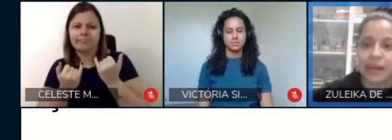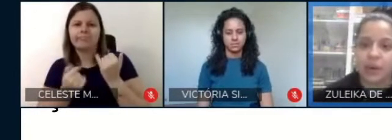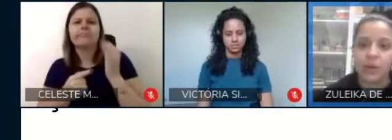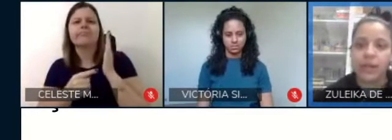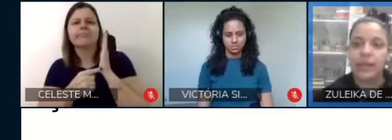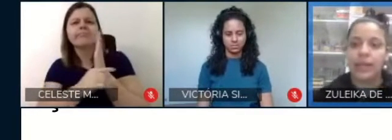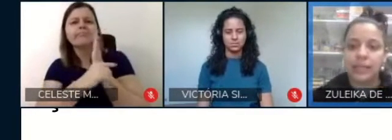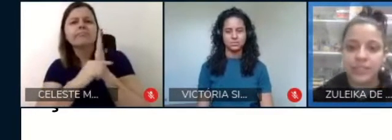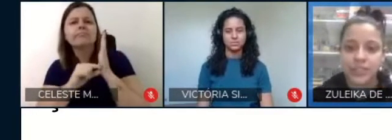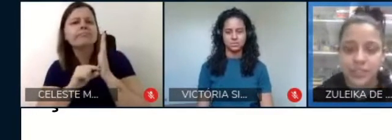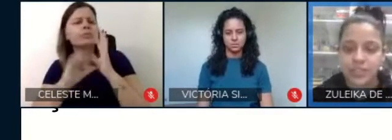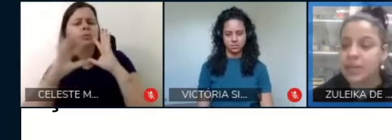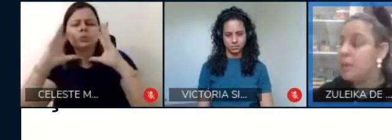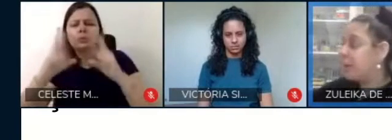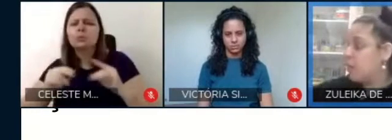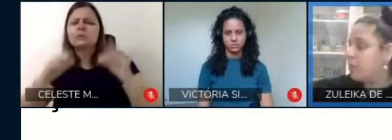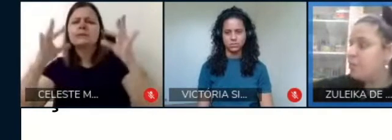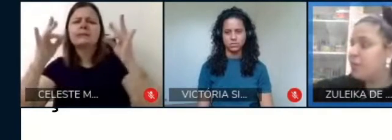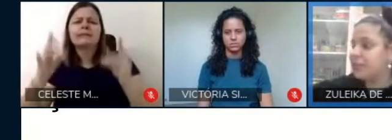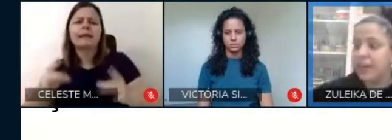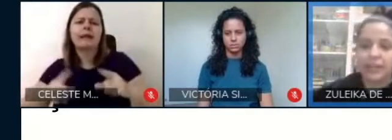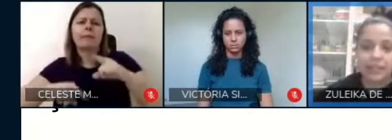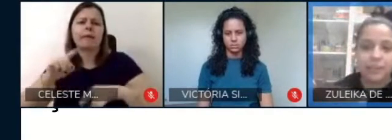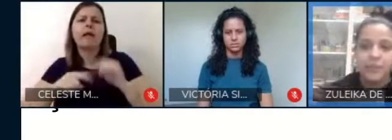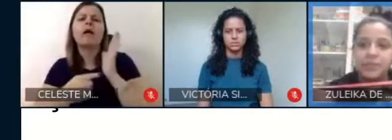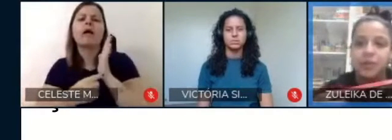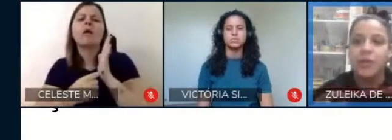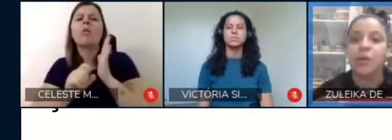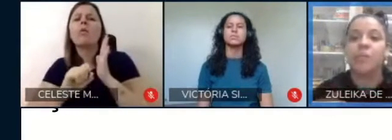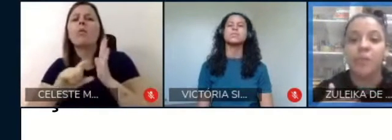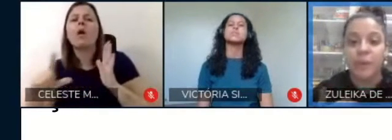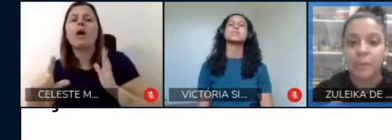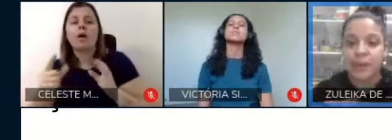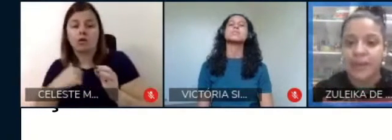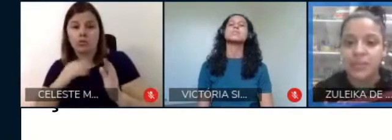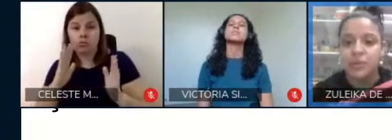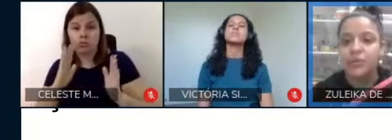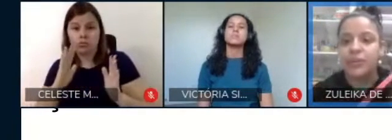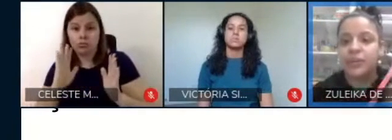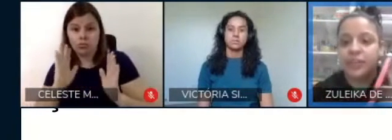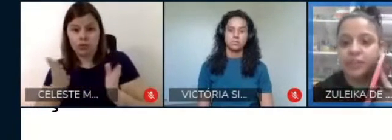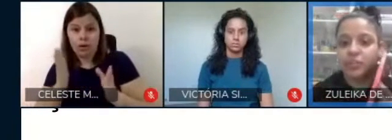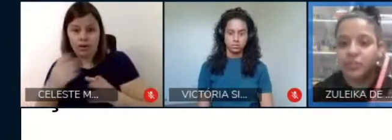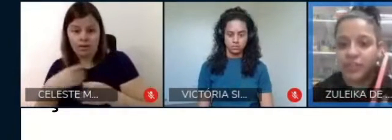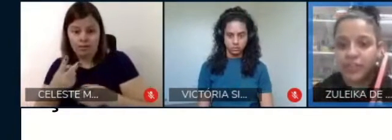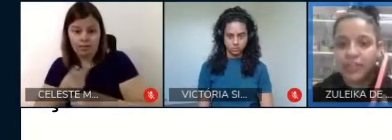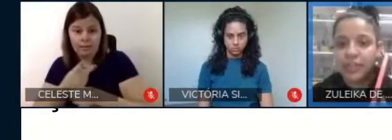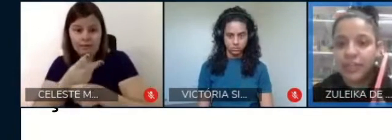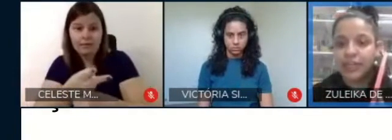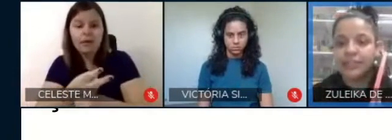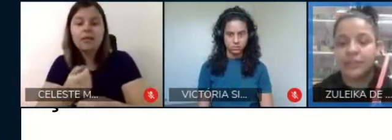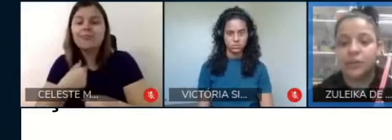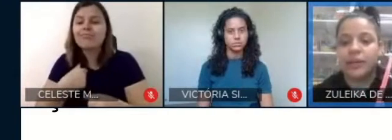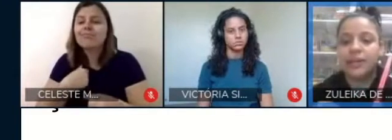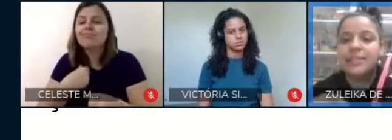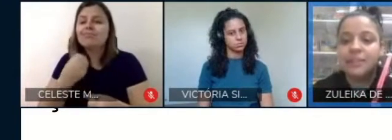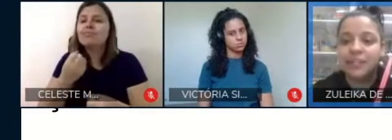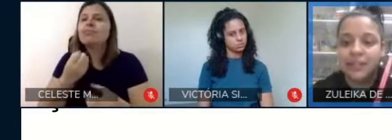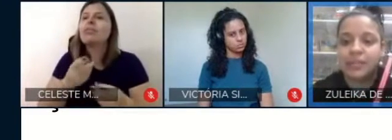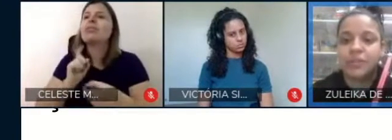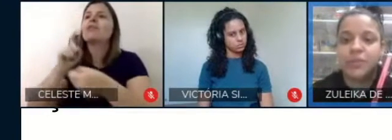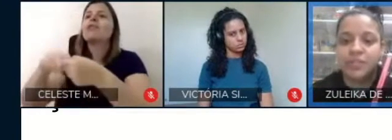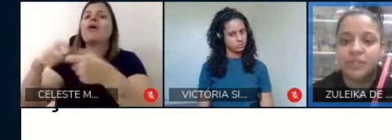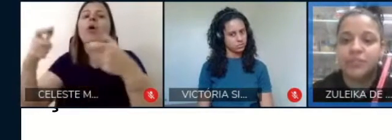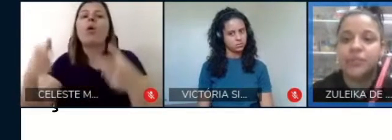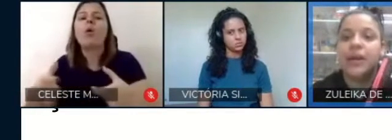sobre o material. Ele diz para qual biblioteca, depois que eu empresto, eu tenho que devolver. Então,